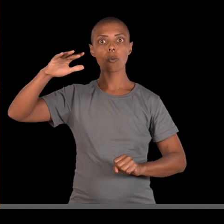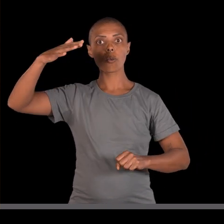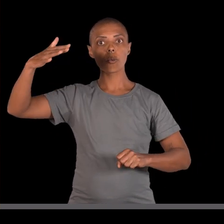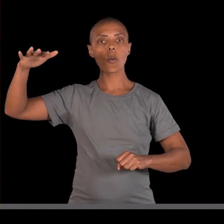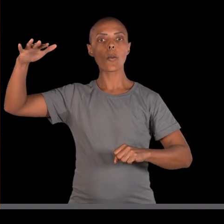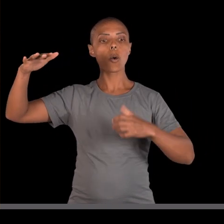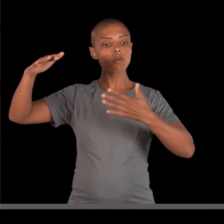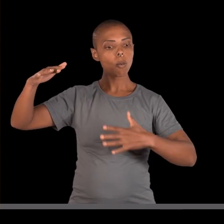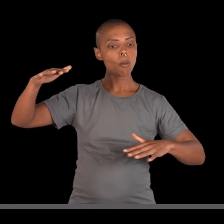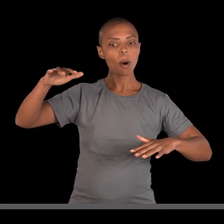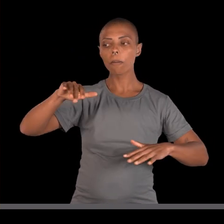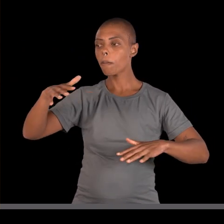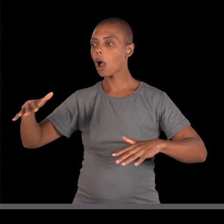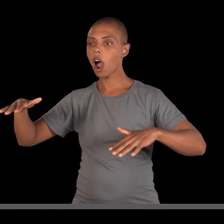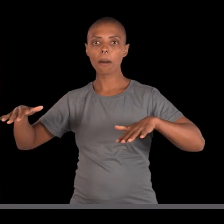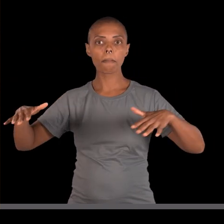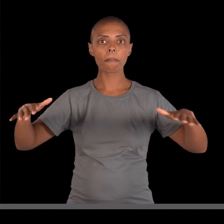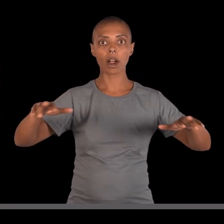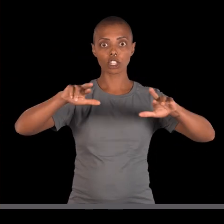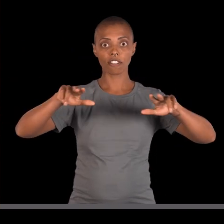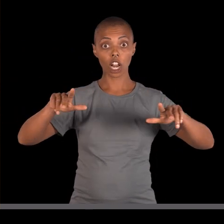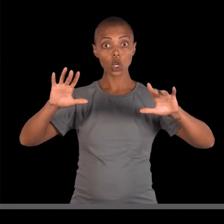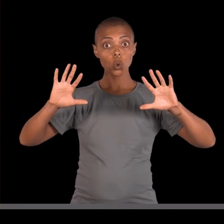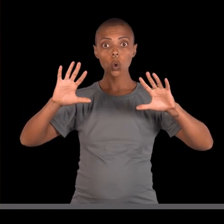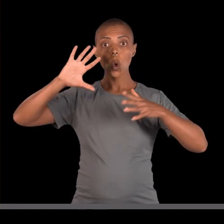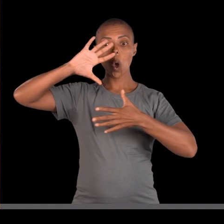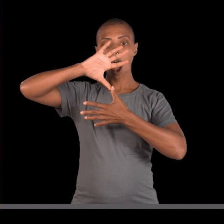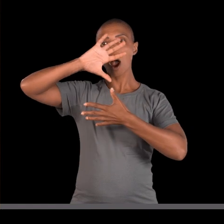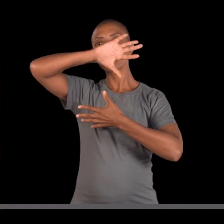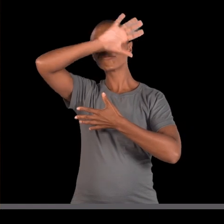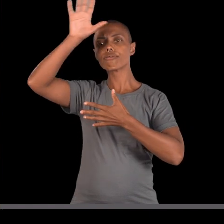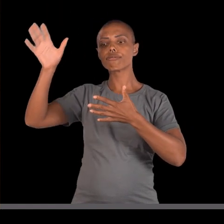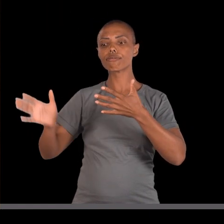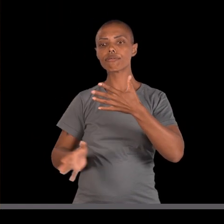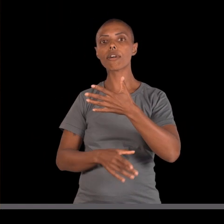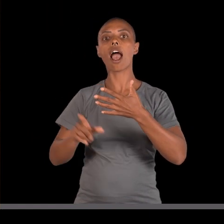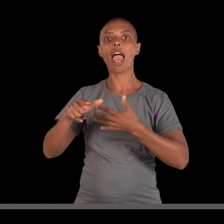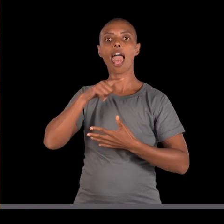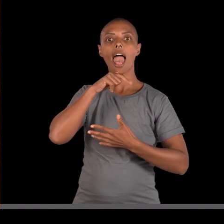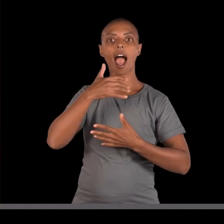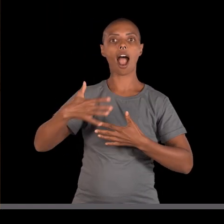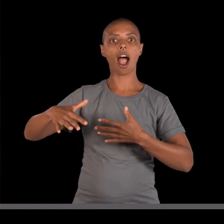o Oceano Pacífico. Então, ele é cercado por águas.